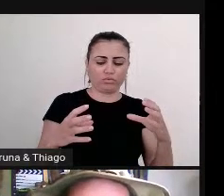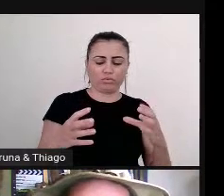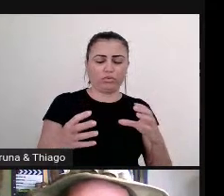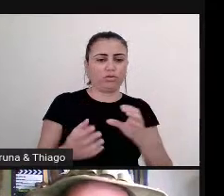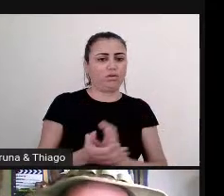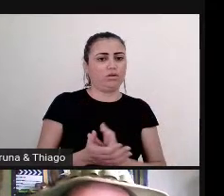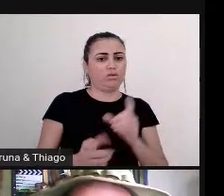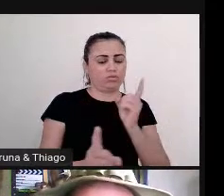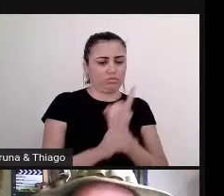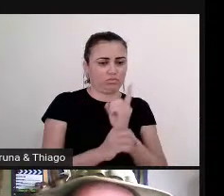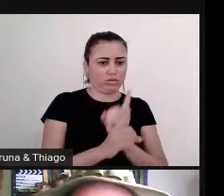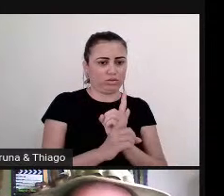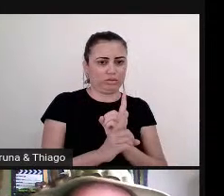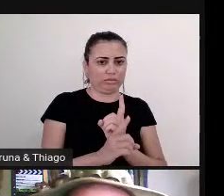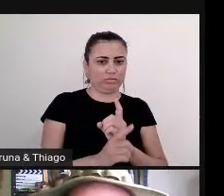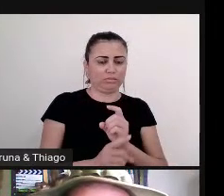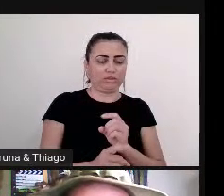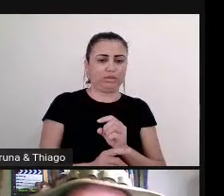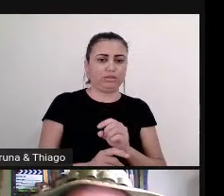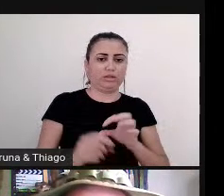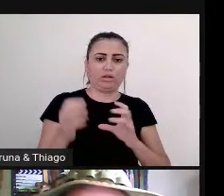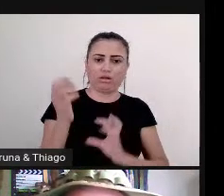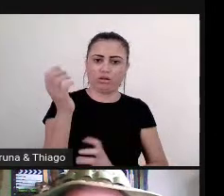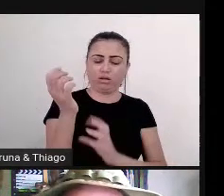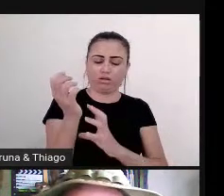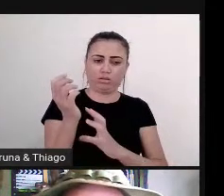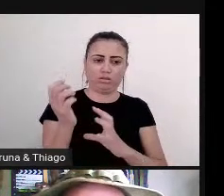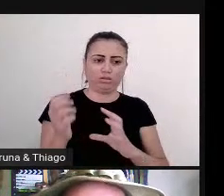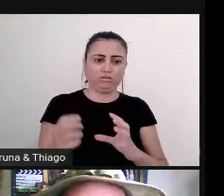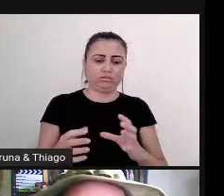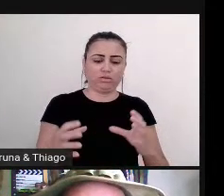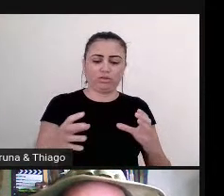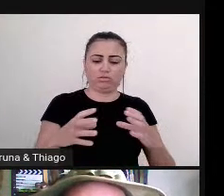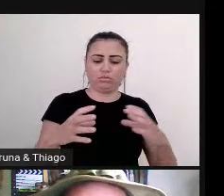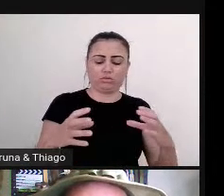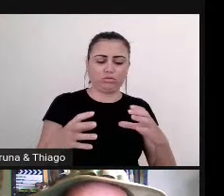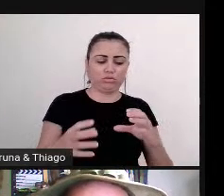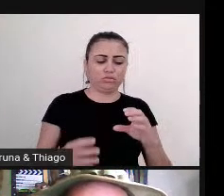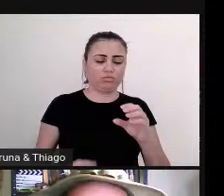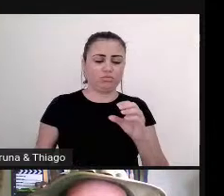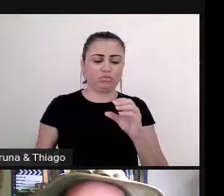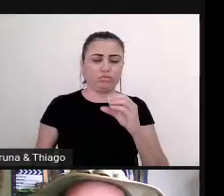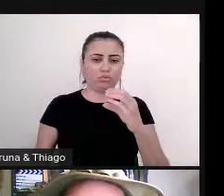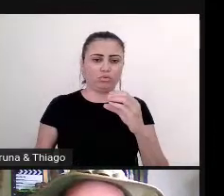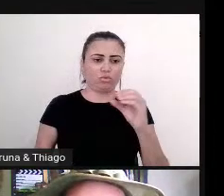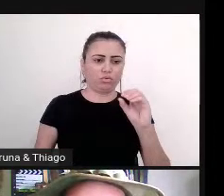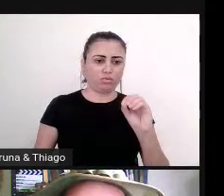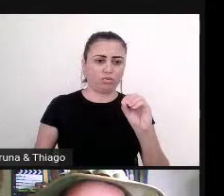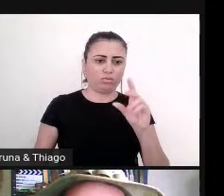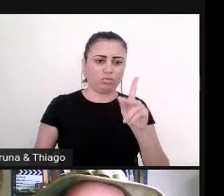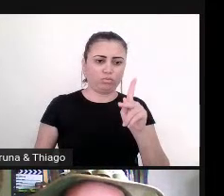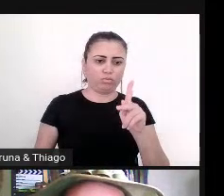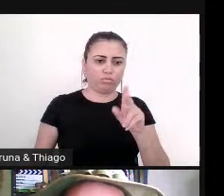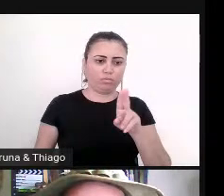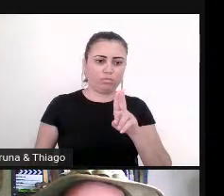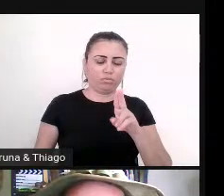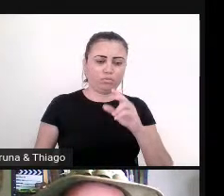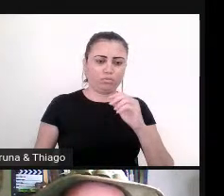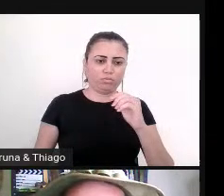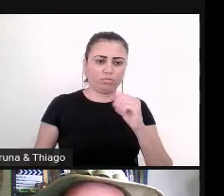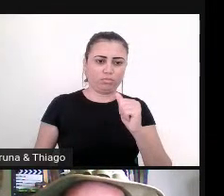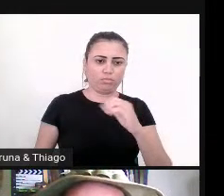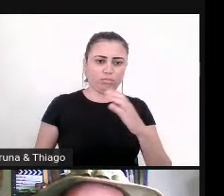curra juvenicula. Essa é uma ooteca, que é a bolsa de ovos. Aqui dentro tem mais ou menos